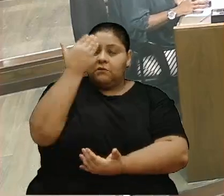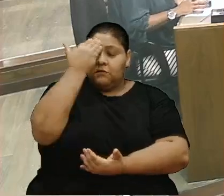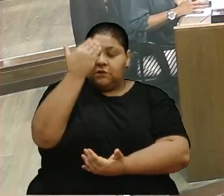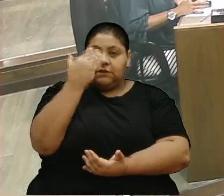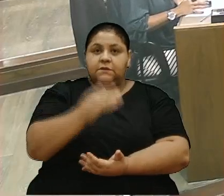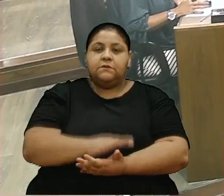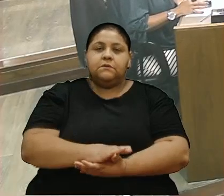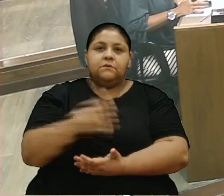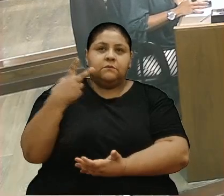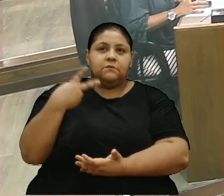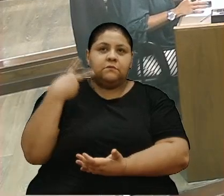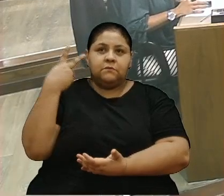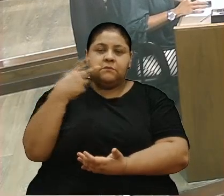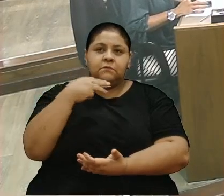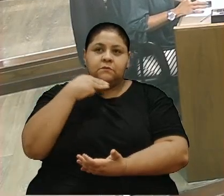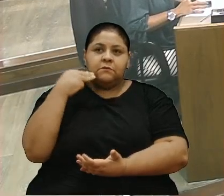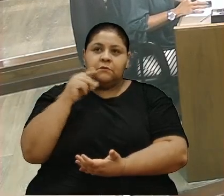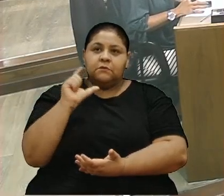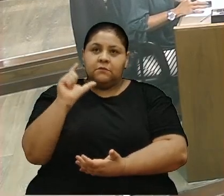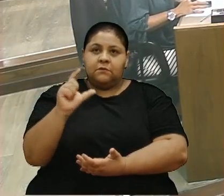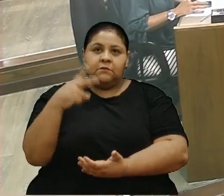Marisol Santos, com a palavra, vereador Ramon.